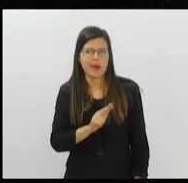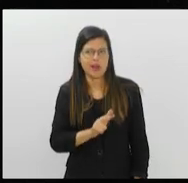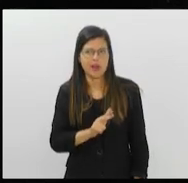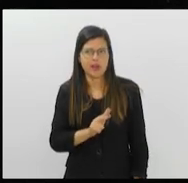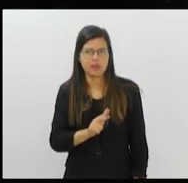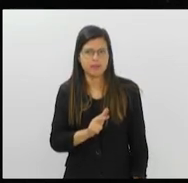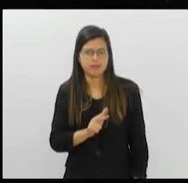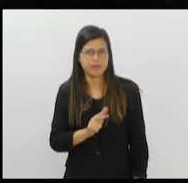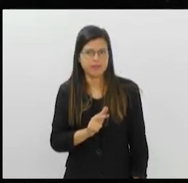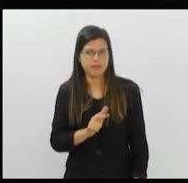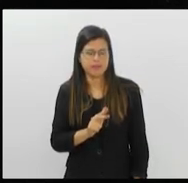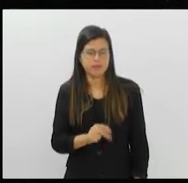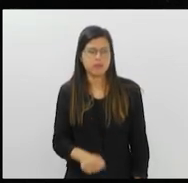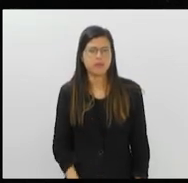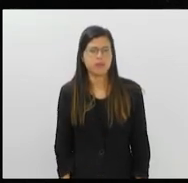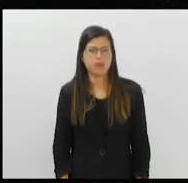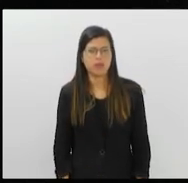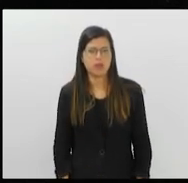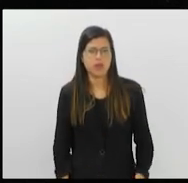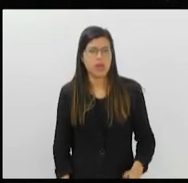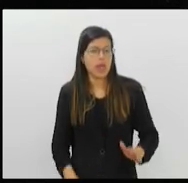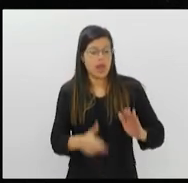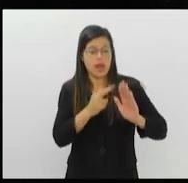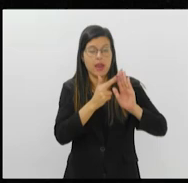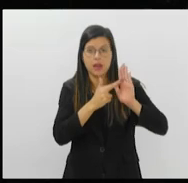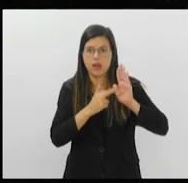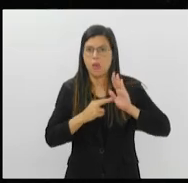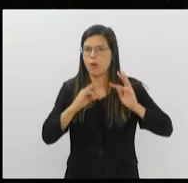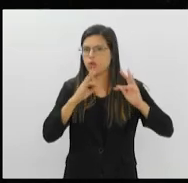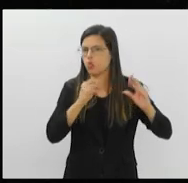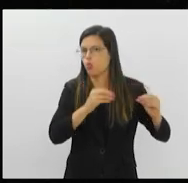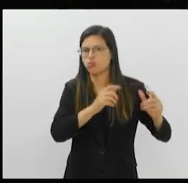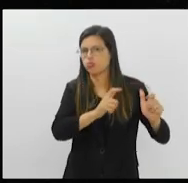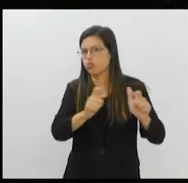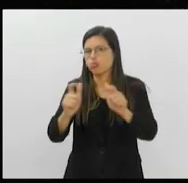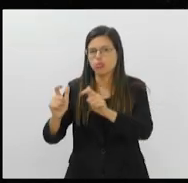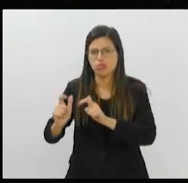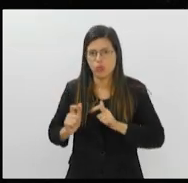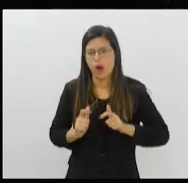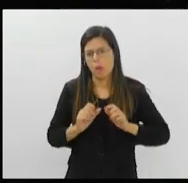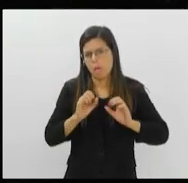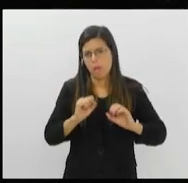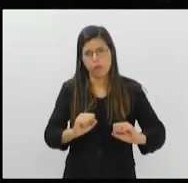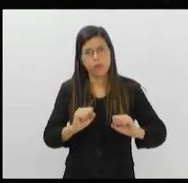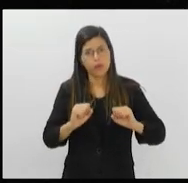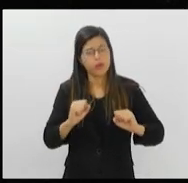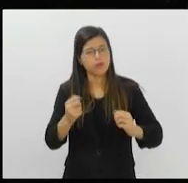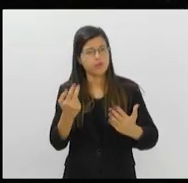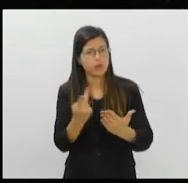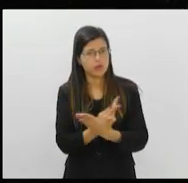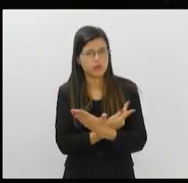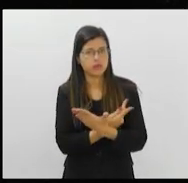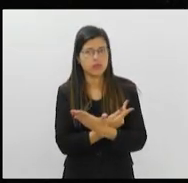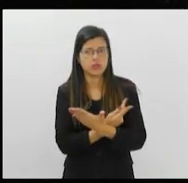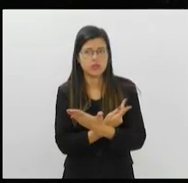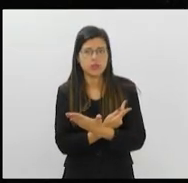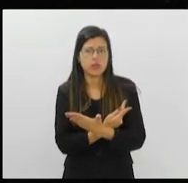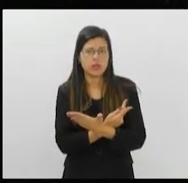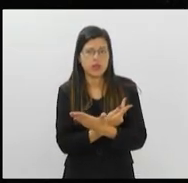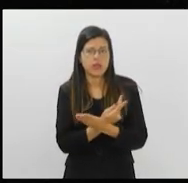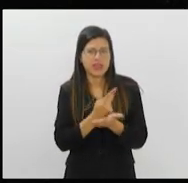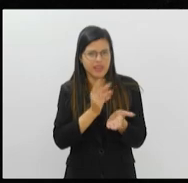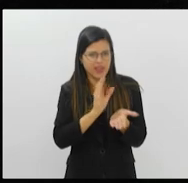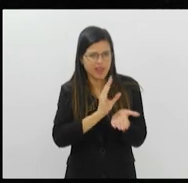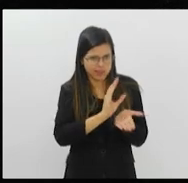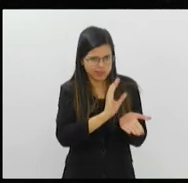uma regra geral. Pode ter um caso ou outro que o incentivo